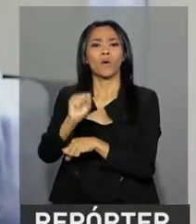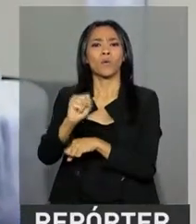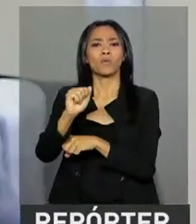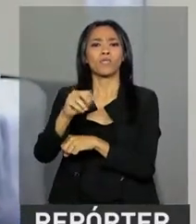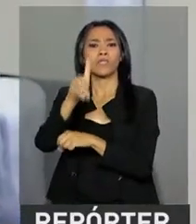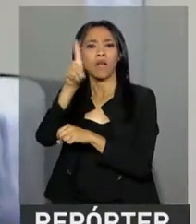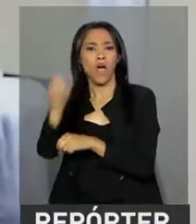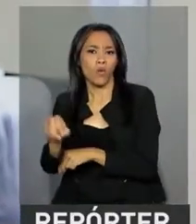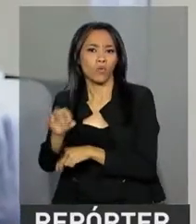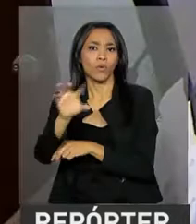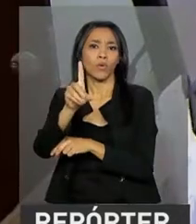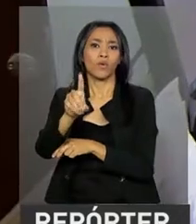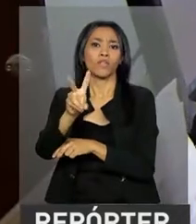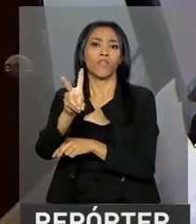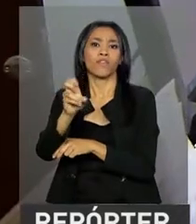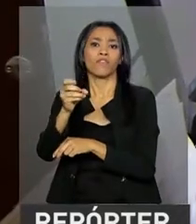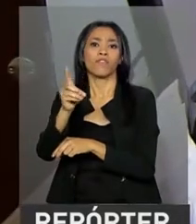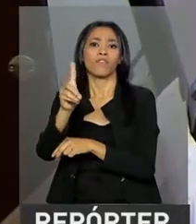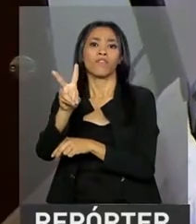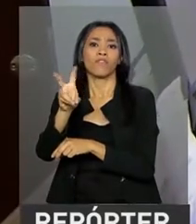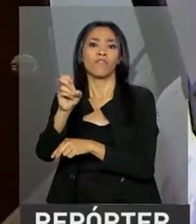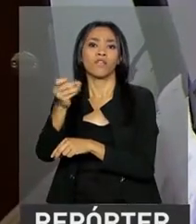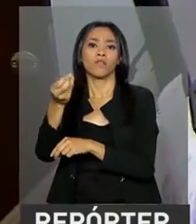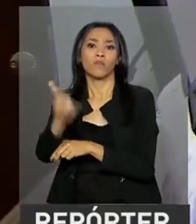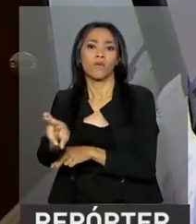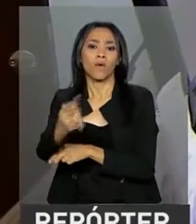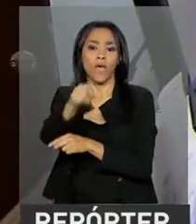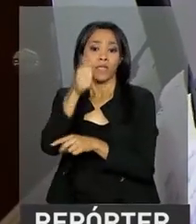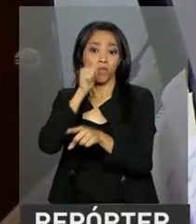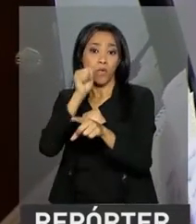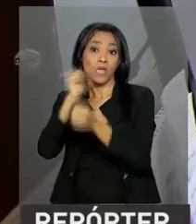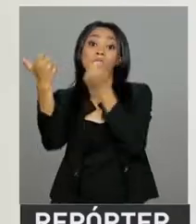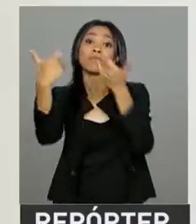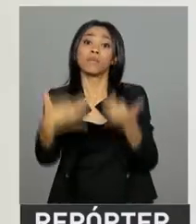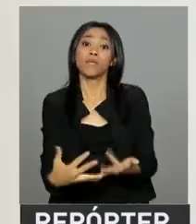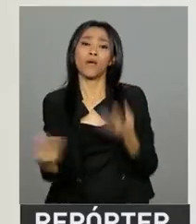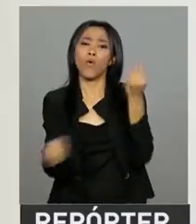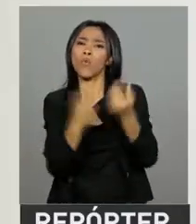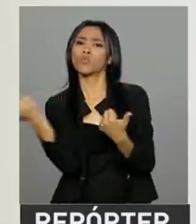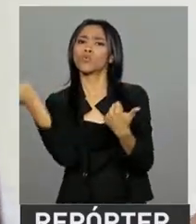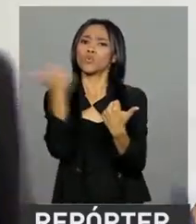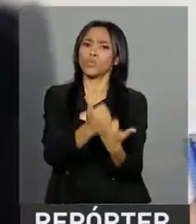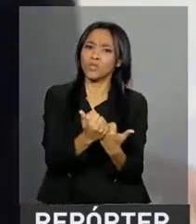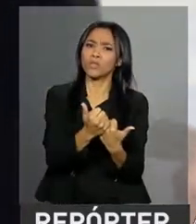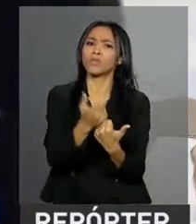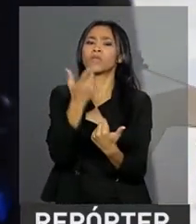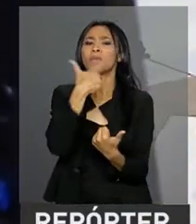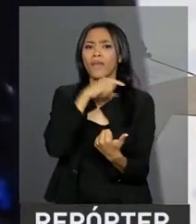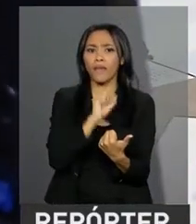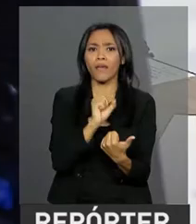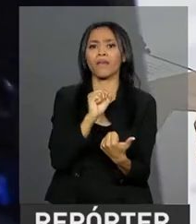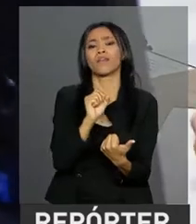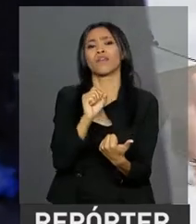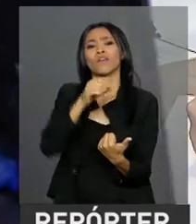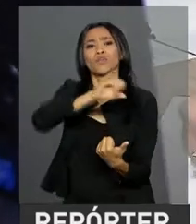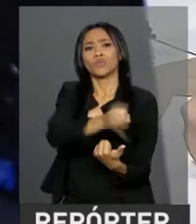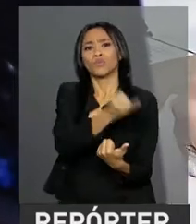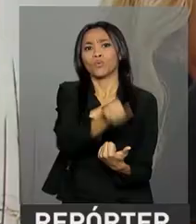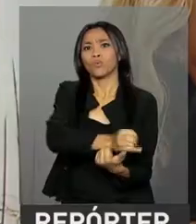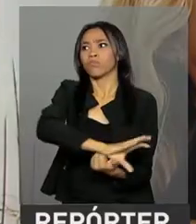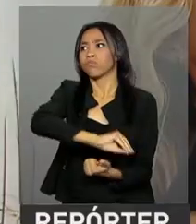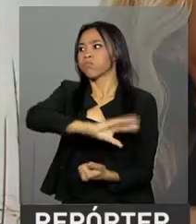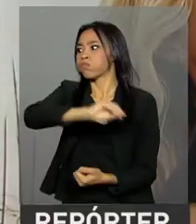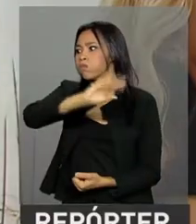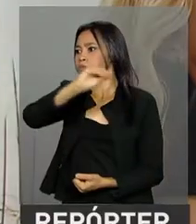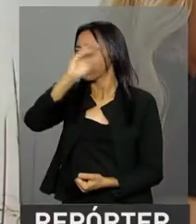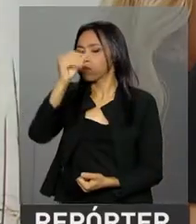uma empresa financeira explica como fica a substituição do empréstimo de quem financiou a juros mais altos.